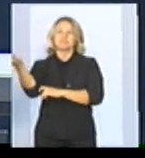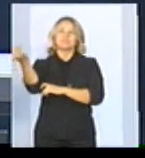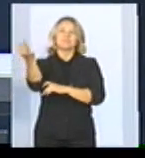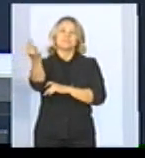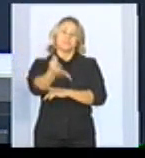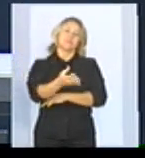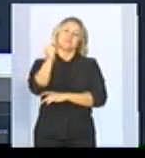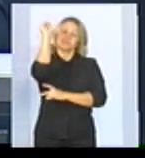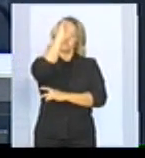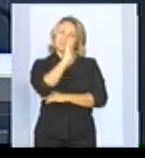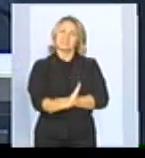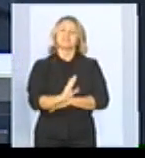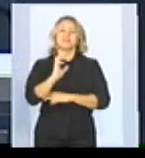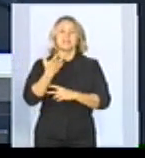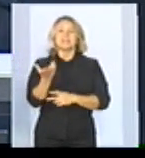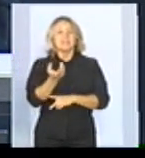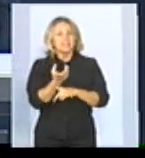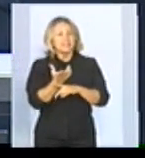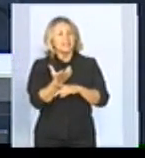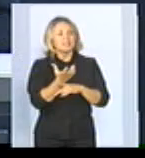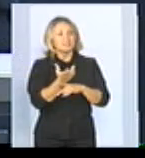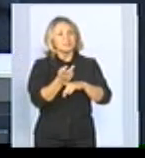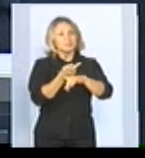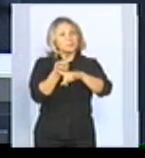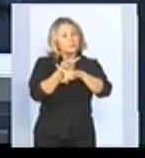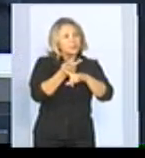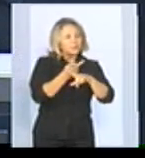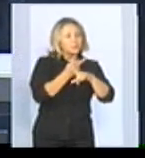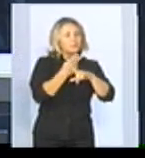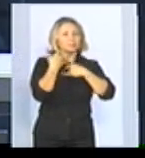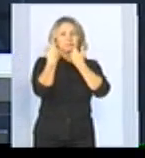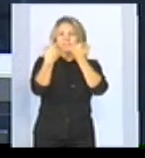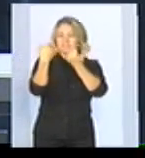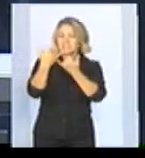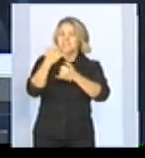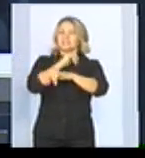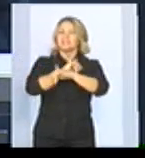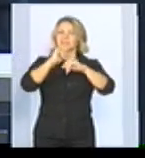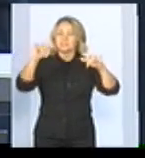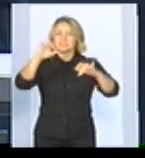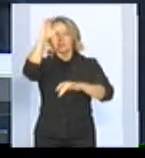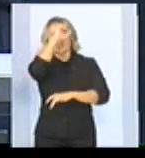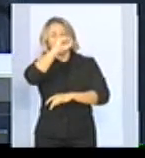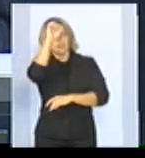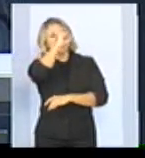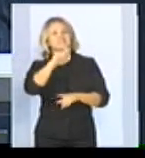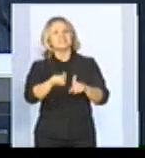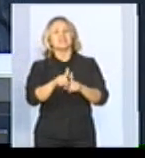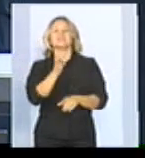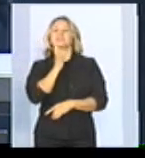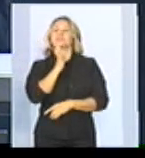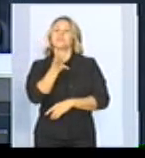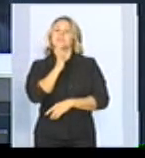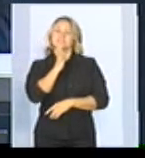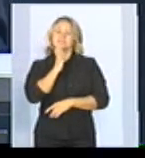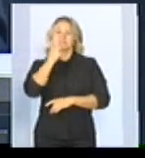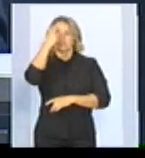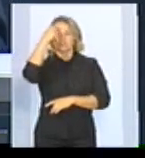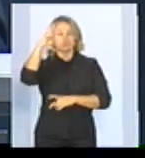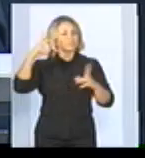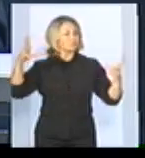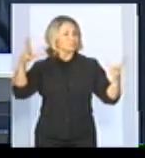serviço aquilo que eles buscam que é o entretenimento informação aprendizagem conhecimento cultura